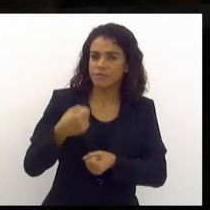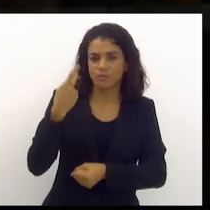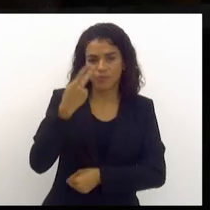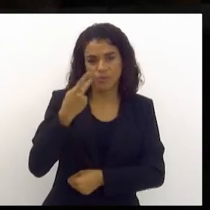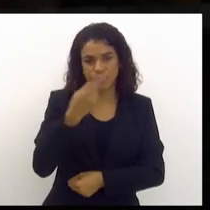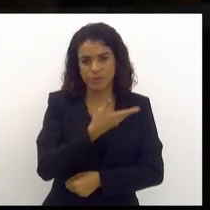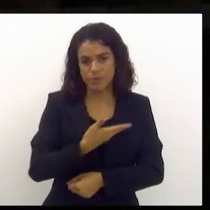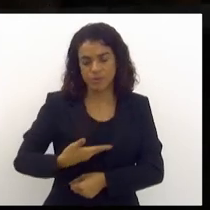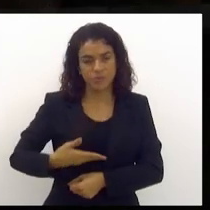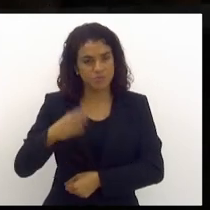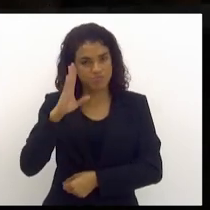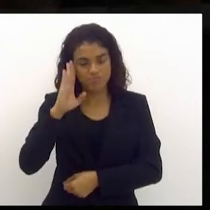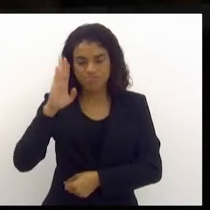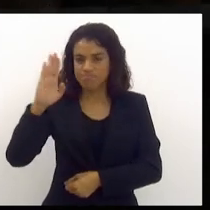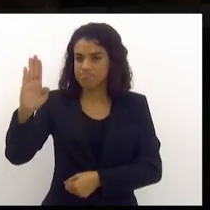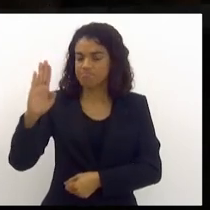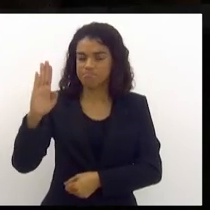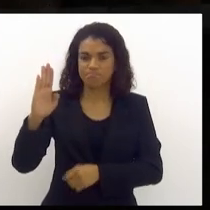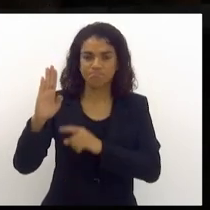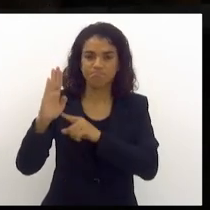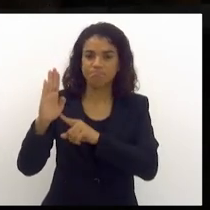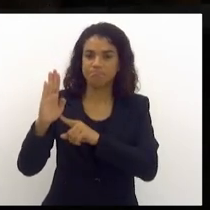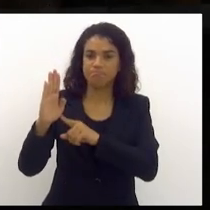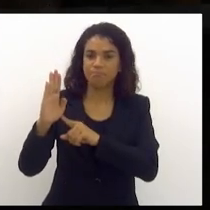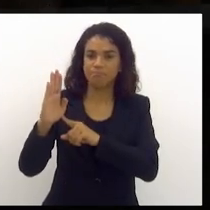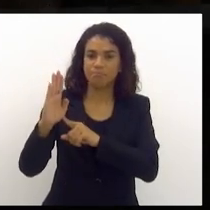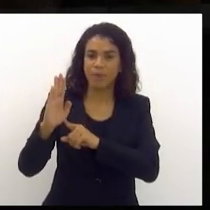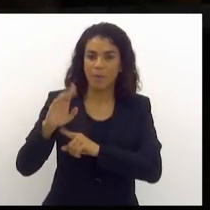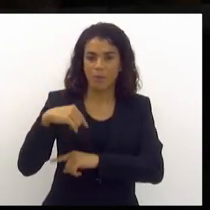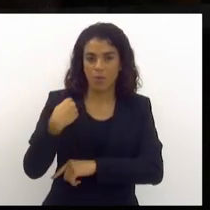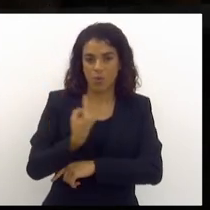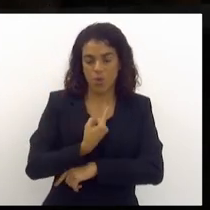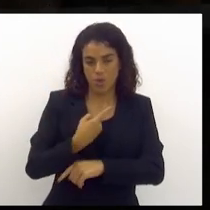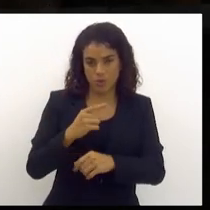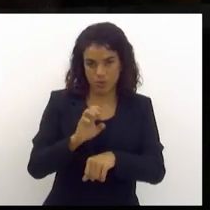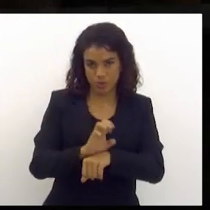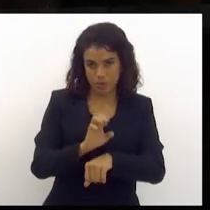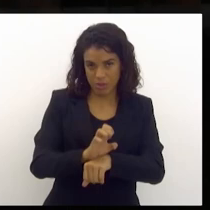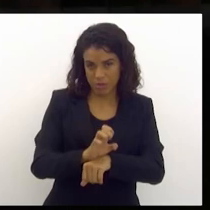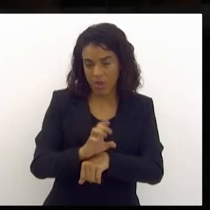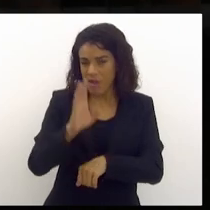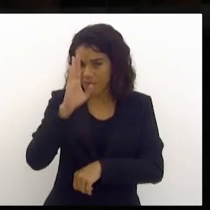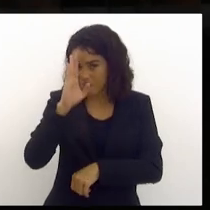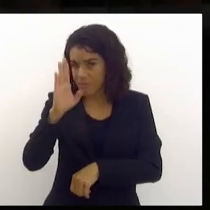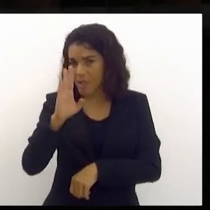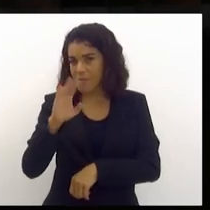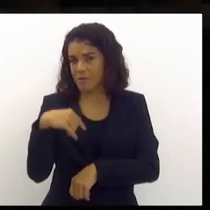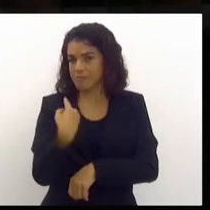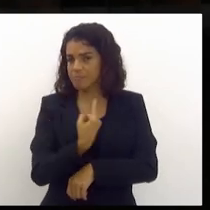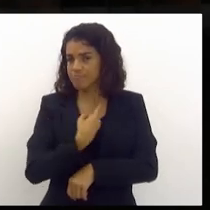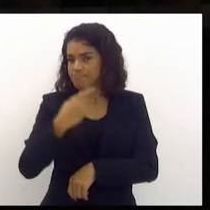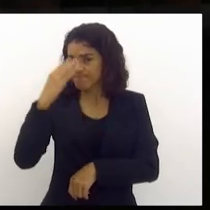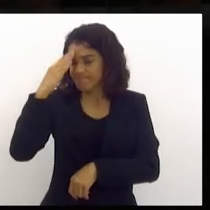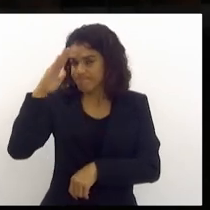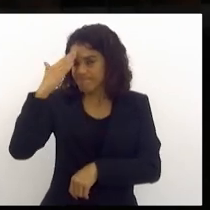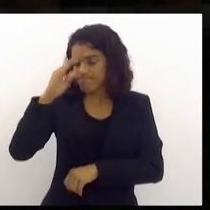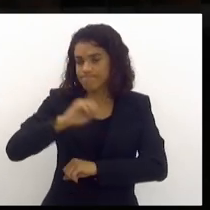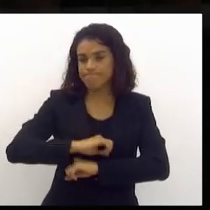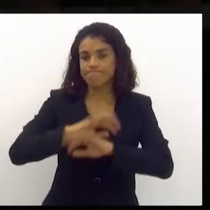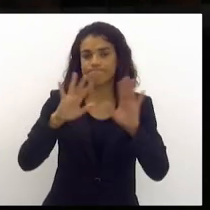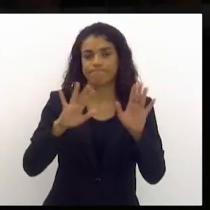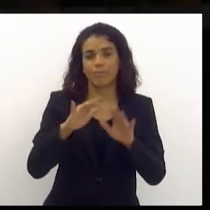públicas fundamentais para o nosso Estado. É fundamental que a gente entenda que não